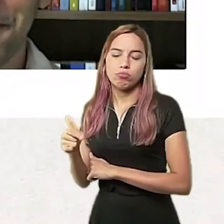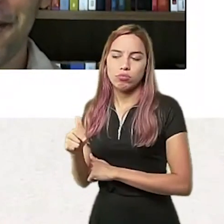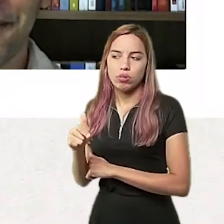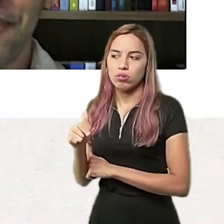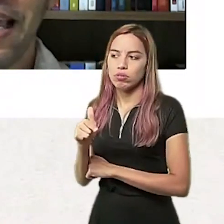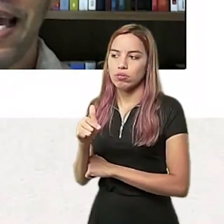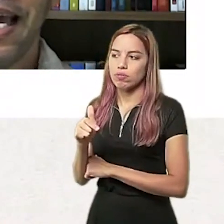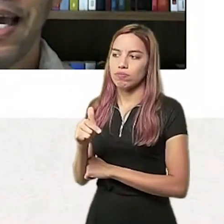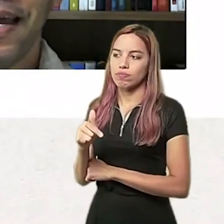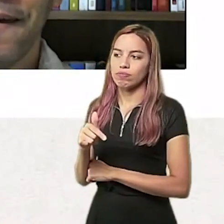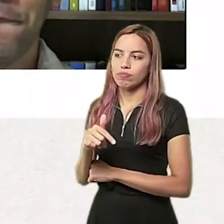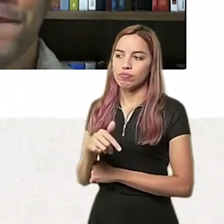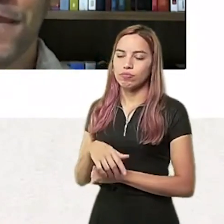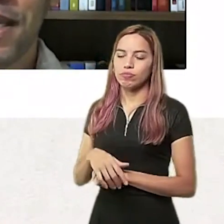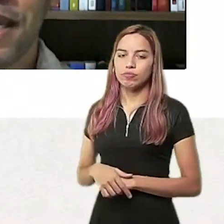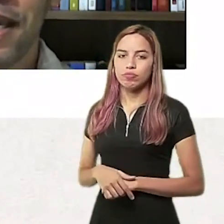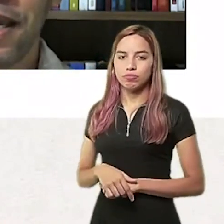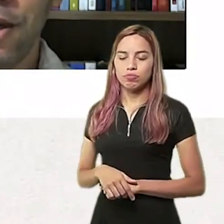dessa forma.